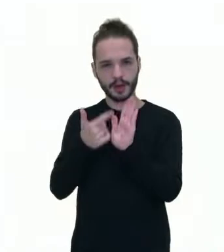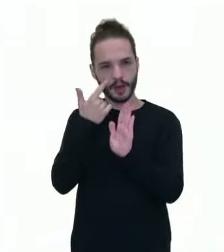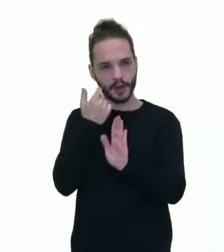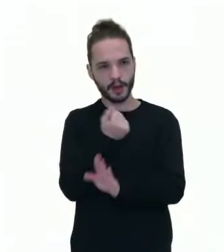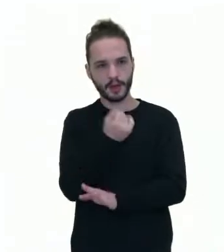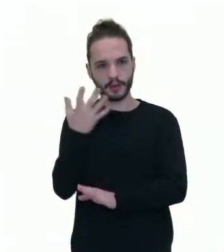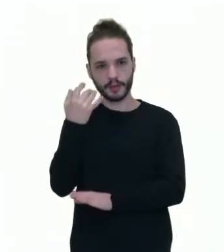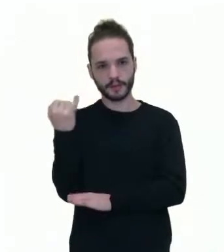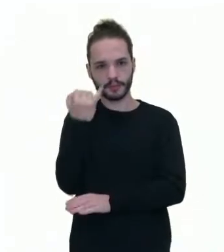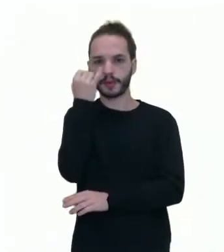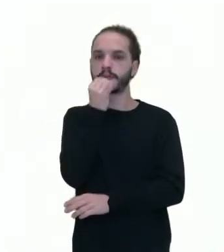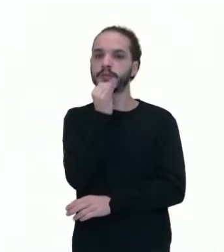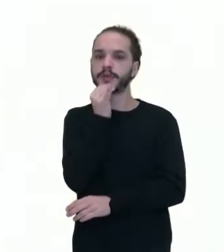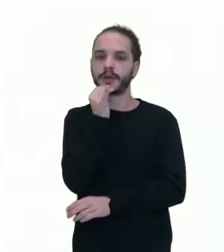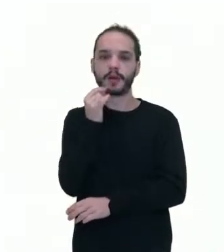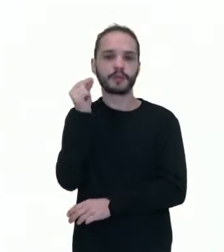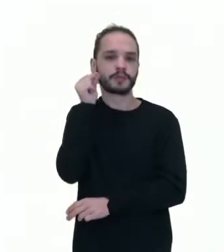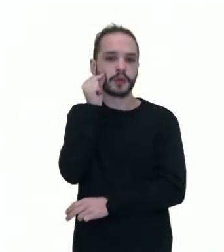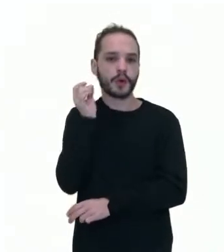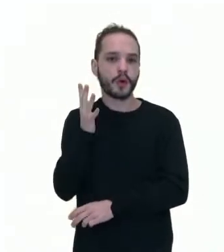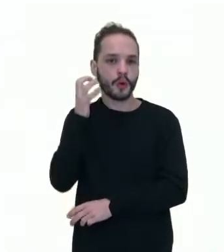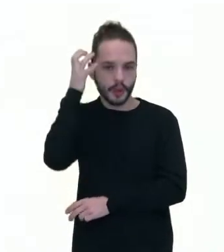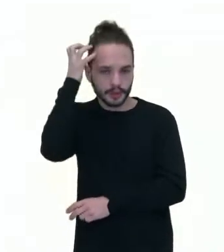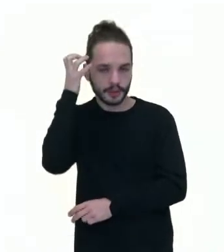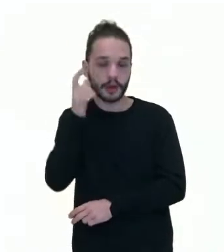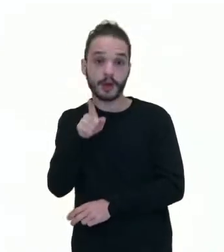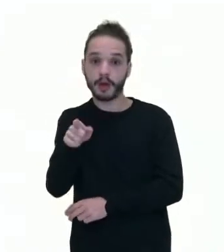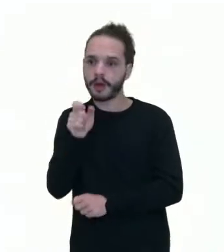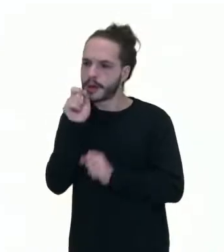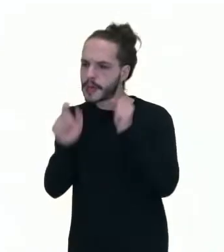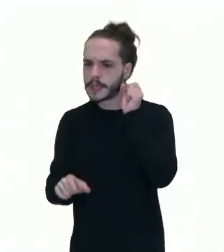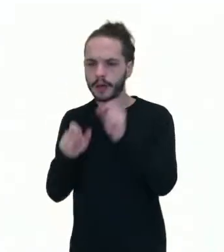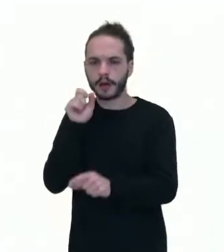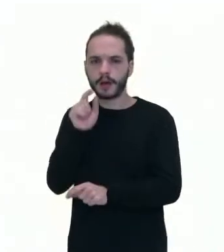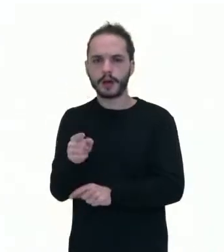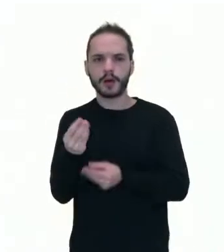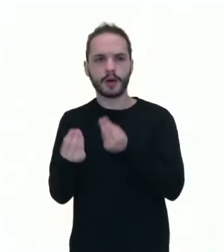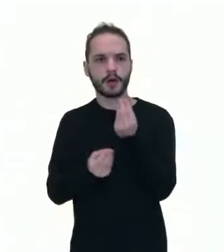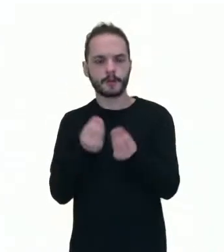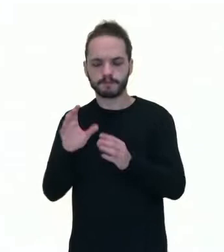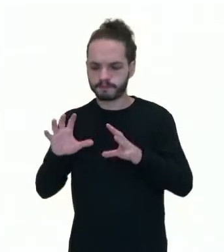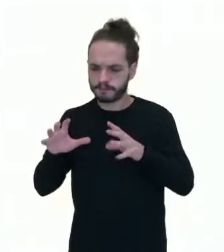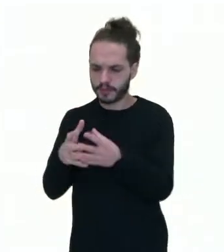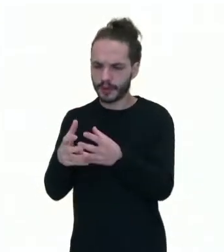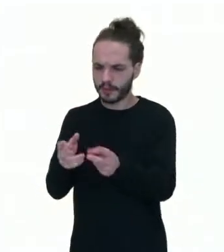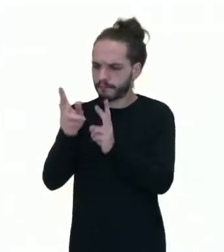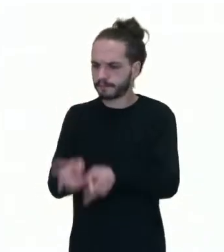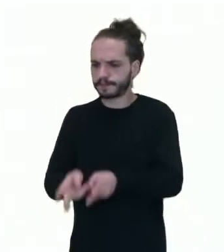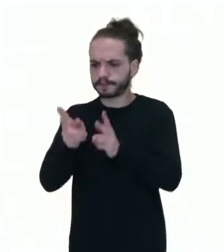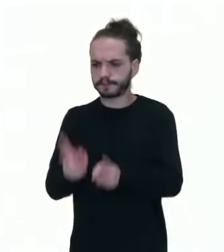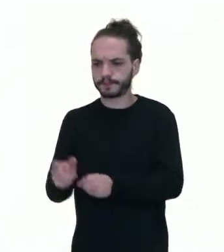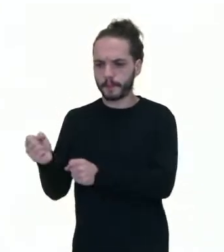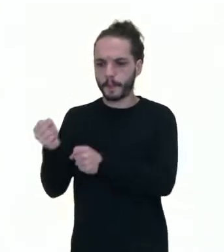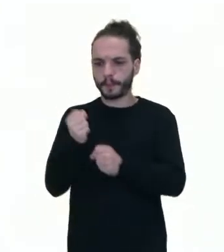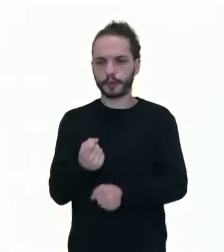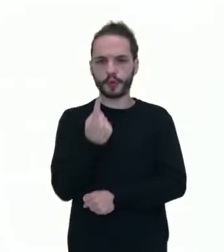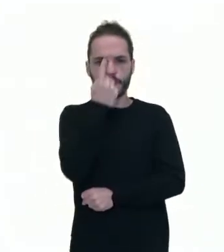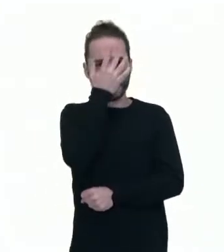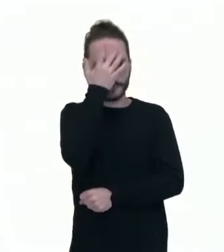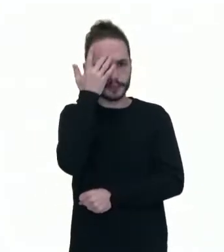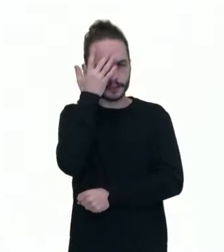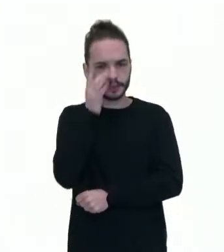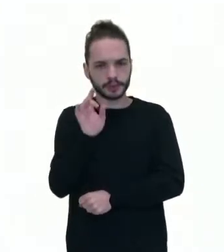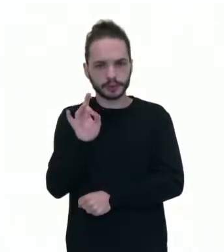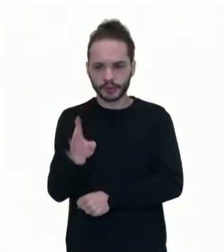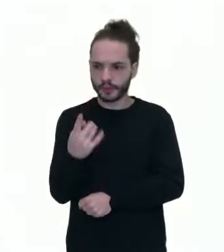o Rousseau, Eles criticavam a concentração total de poderes nas mãos do monarca,